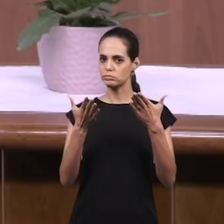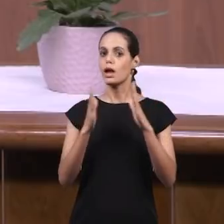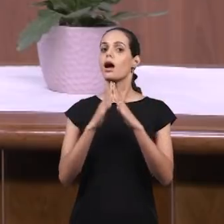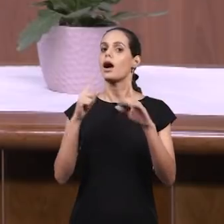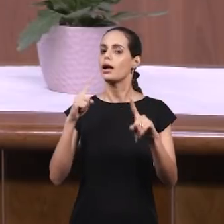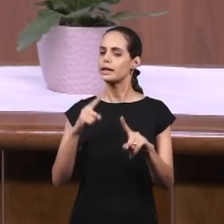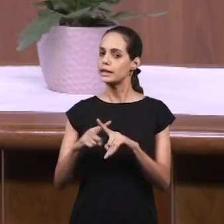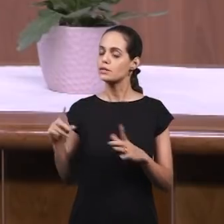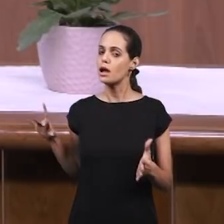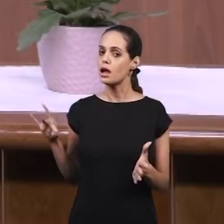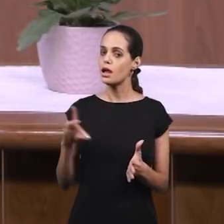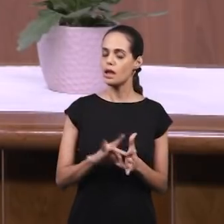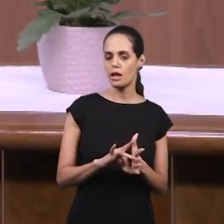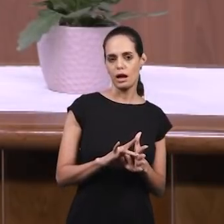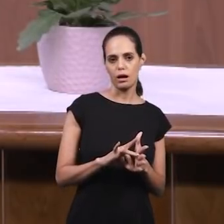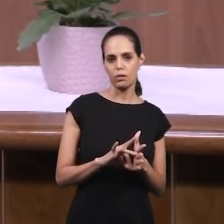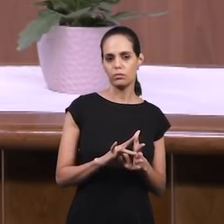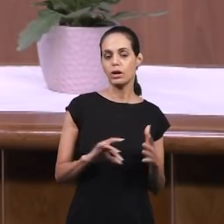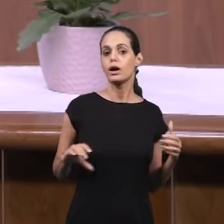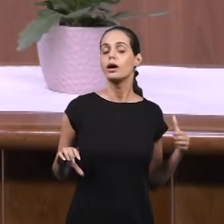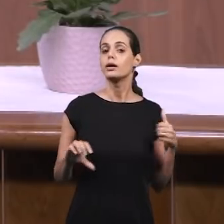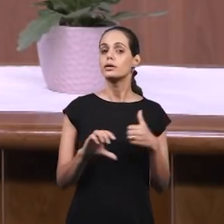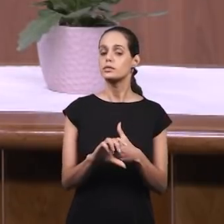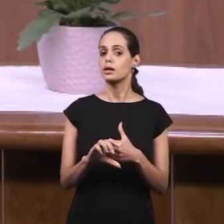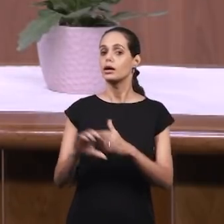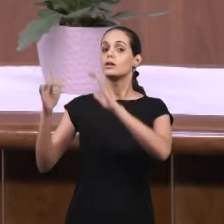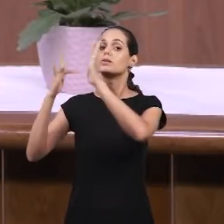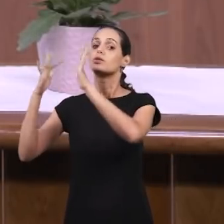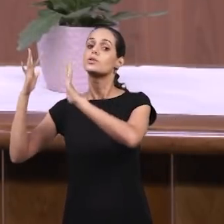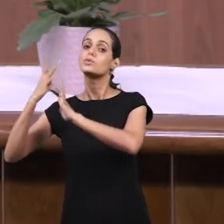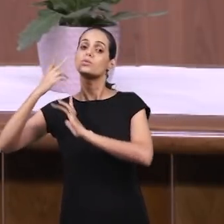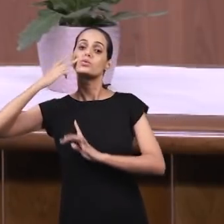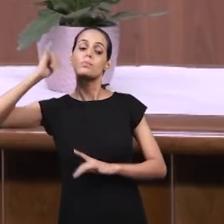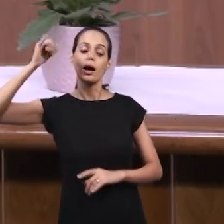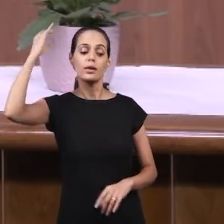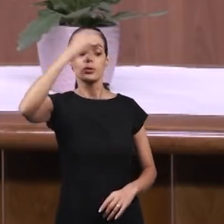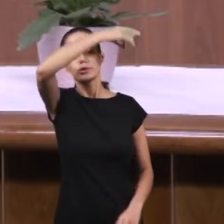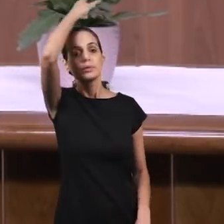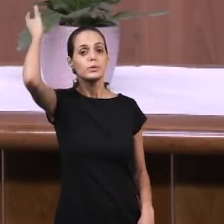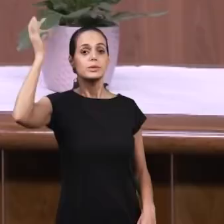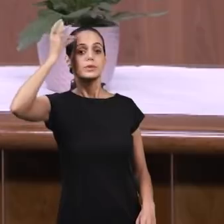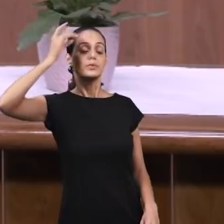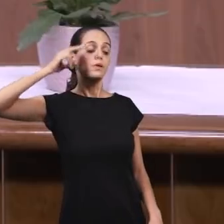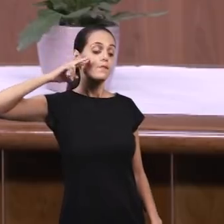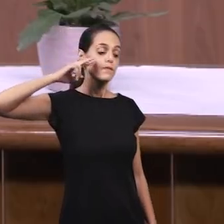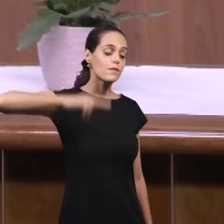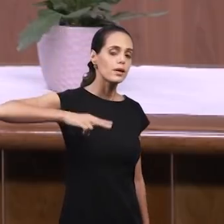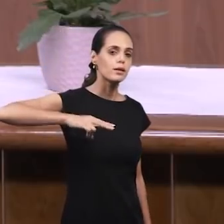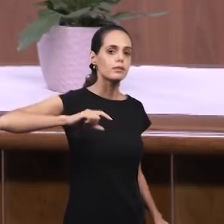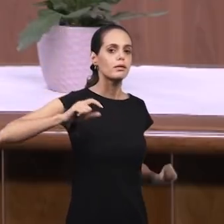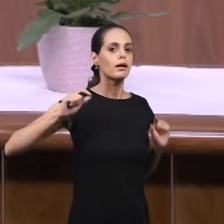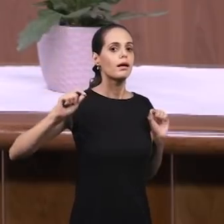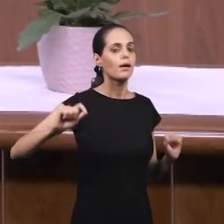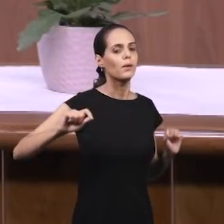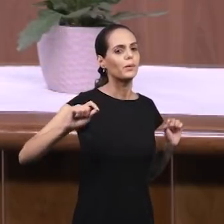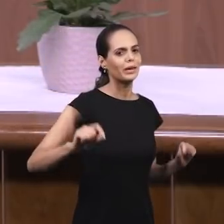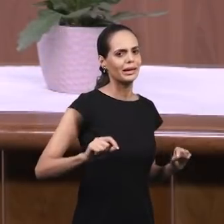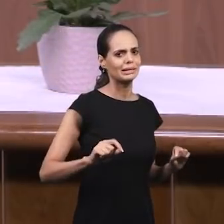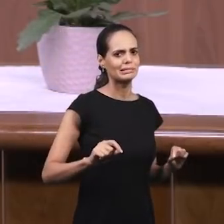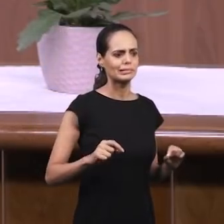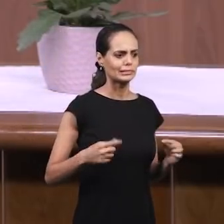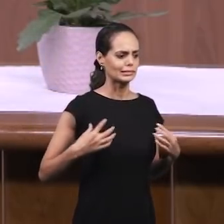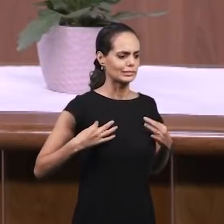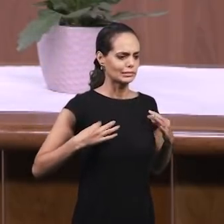cristã, aos olhos do Senhor Jesus, aos olhos do Pai, aos olhos do Espírito Santo, é uma igreja que